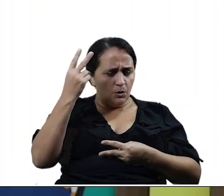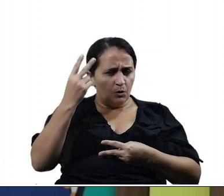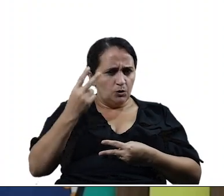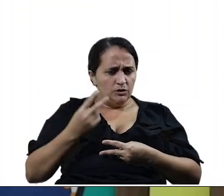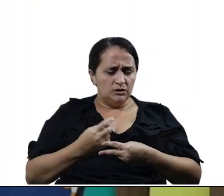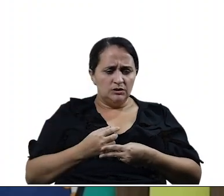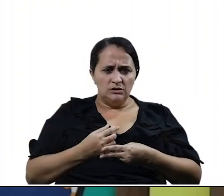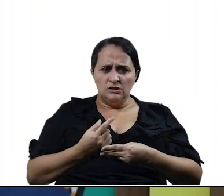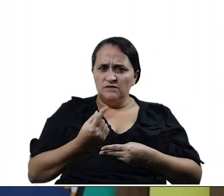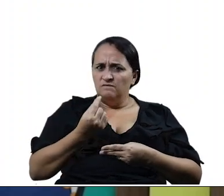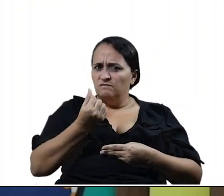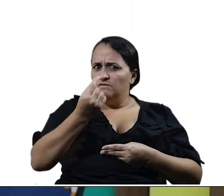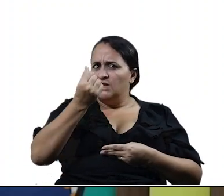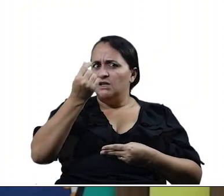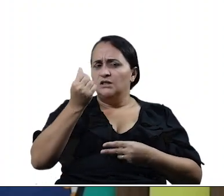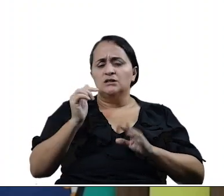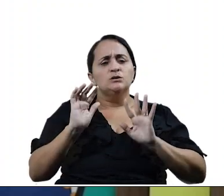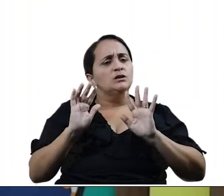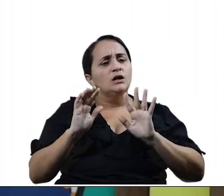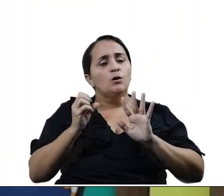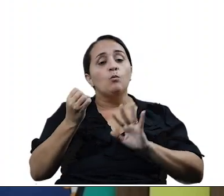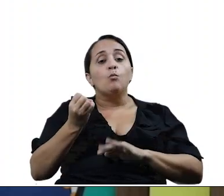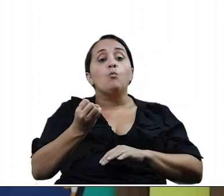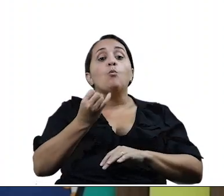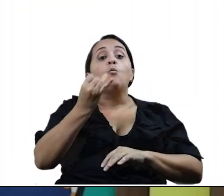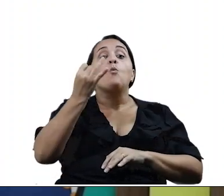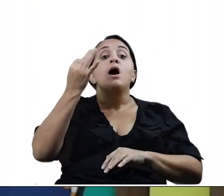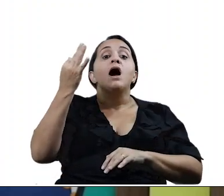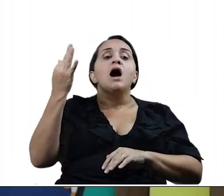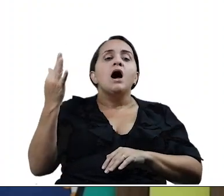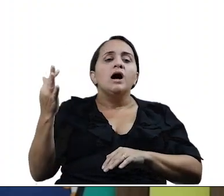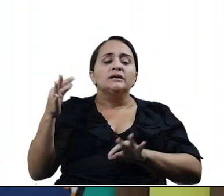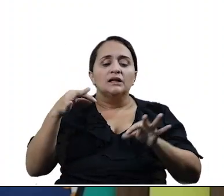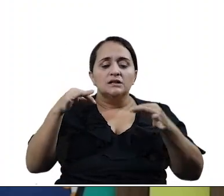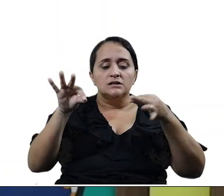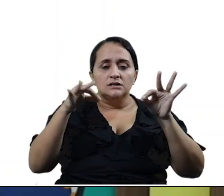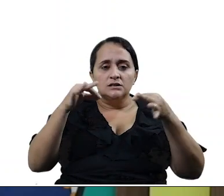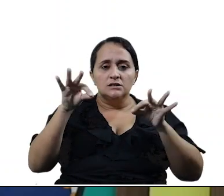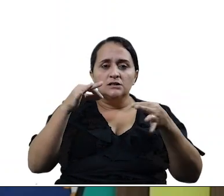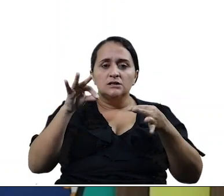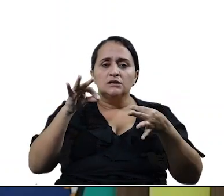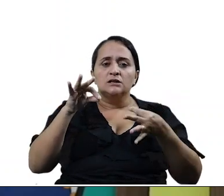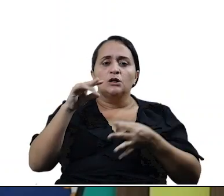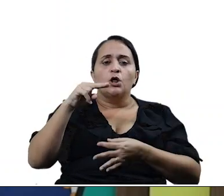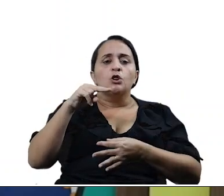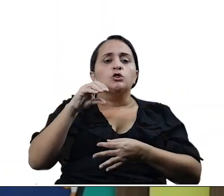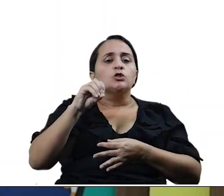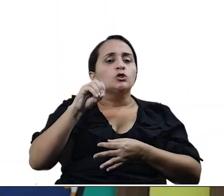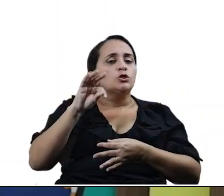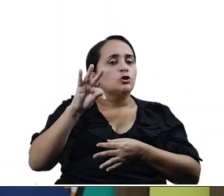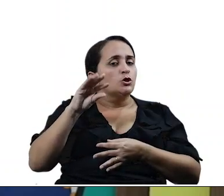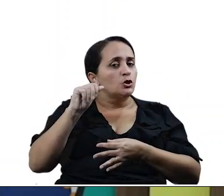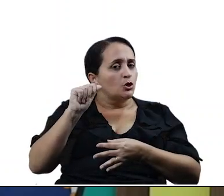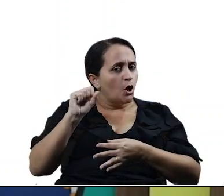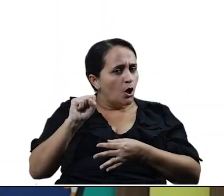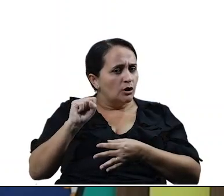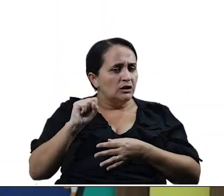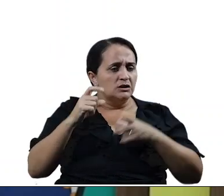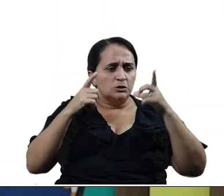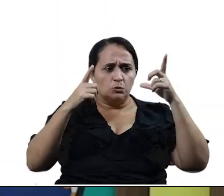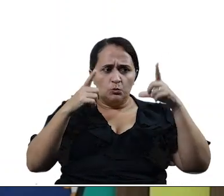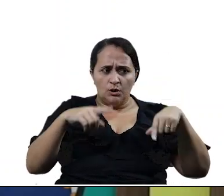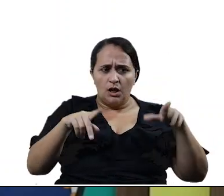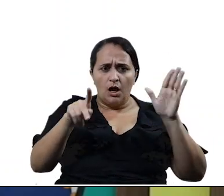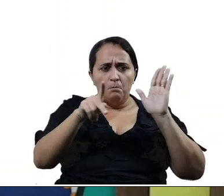de quantidade de notas que o banco, a Casa da Moeda, emitiu, ou seja, produziu e